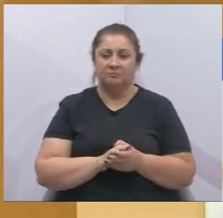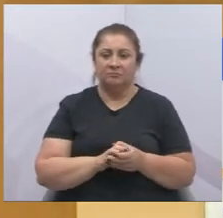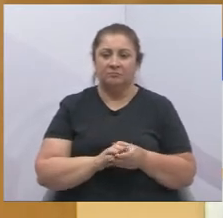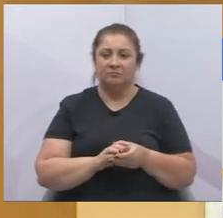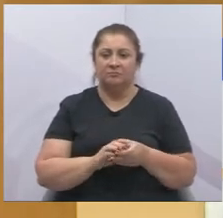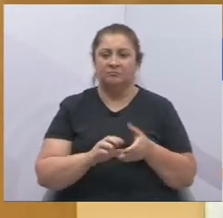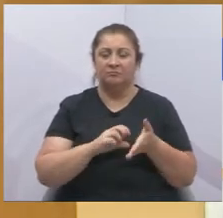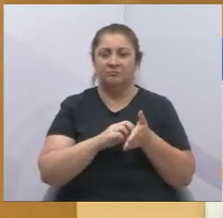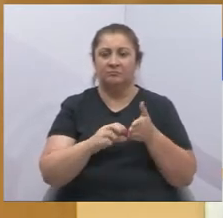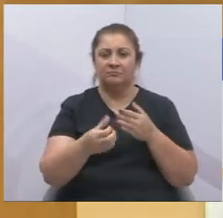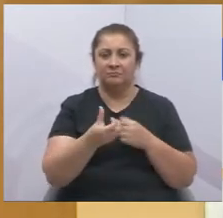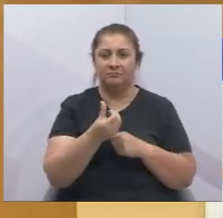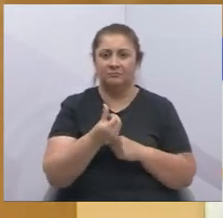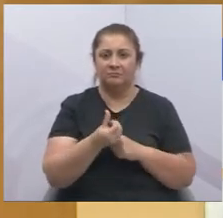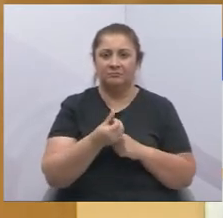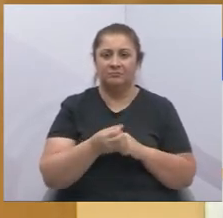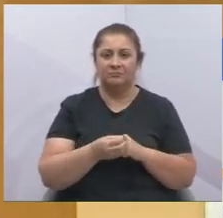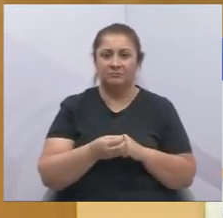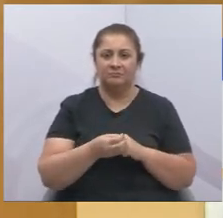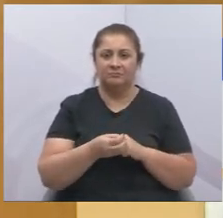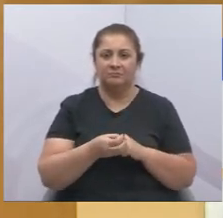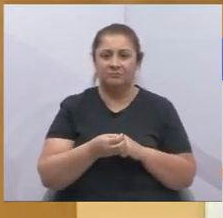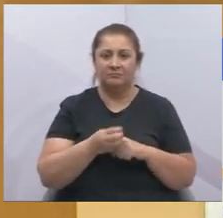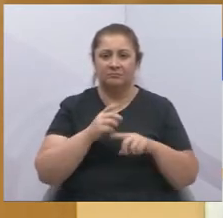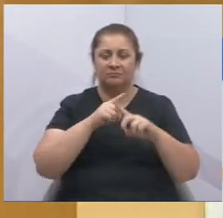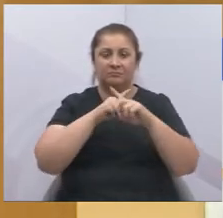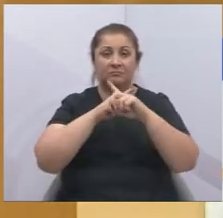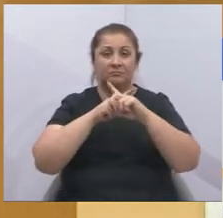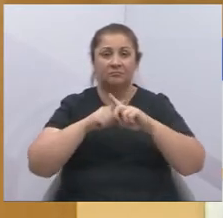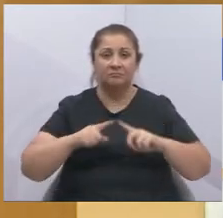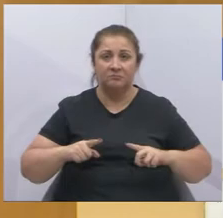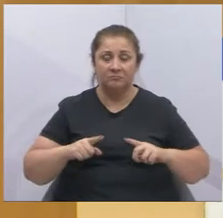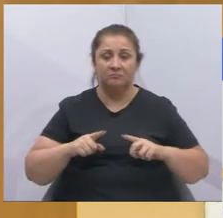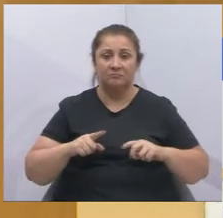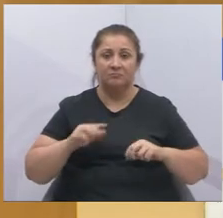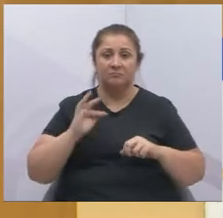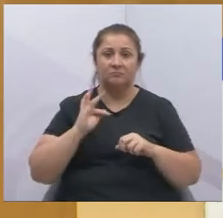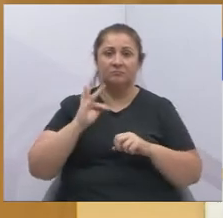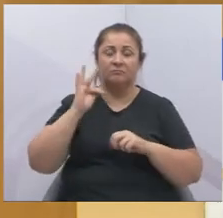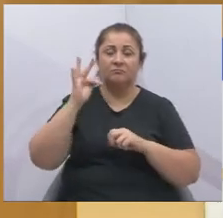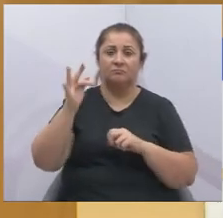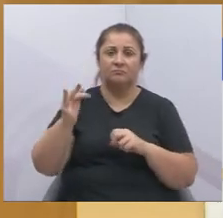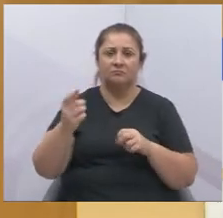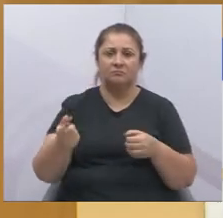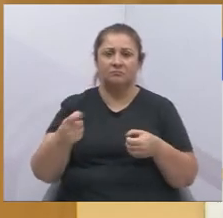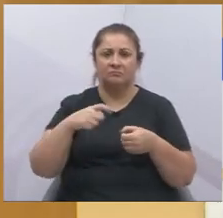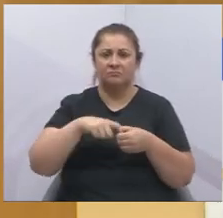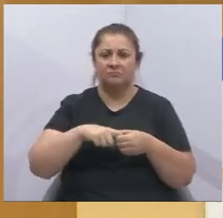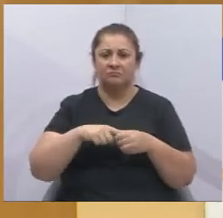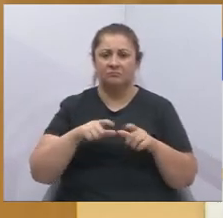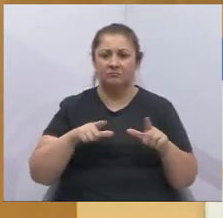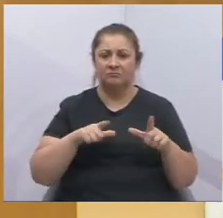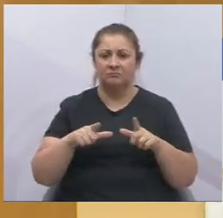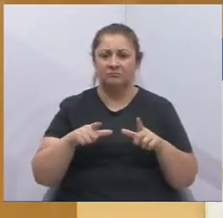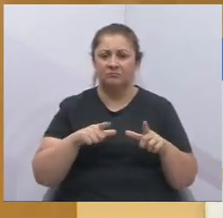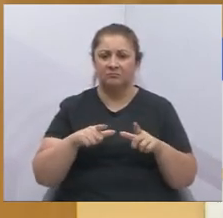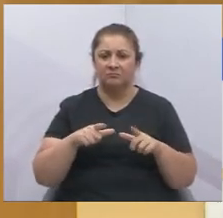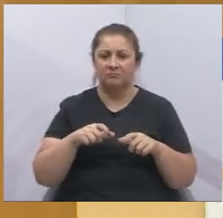Inciso 6º. Proibição de renovação da licença caso tenha sido cassada nos últimos 5 anos.